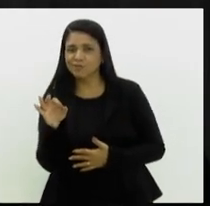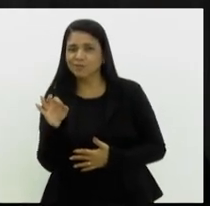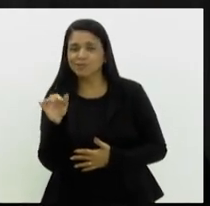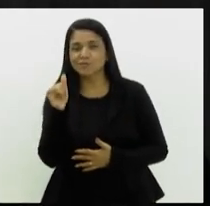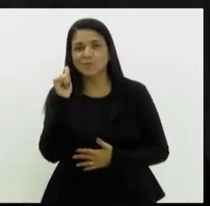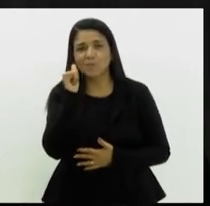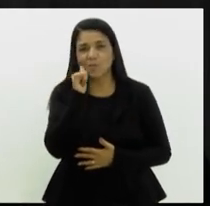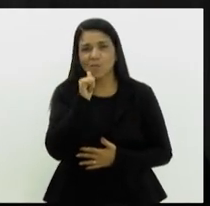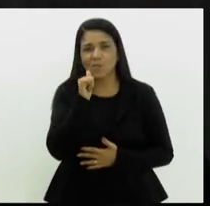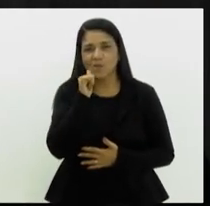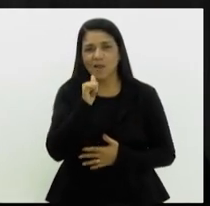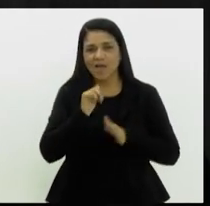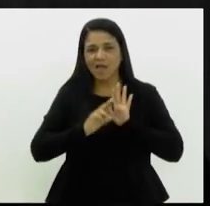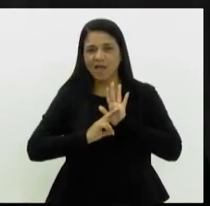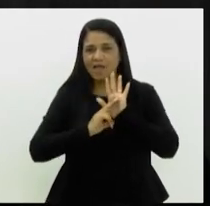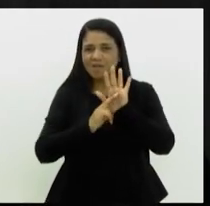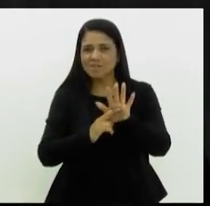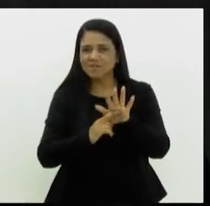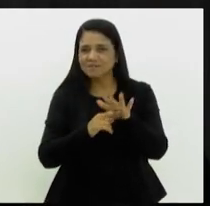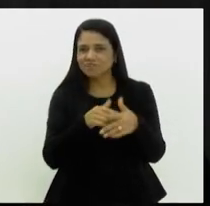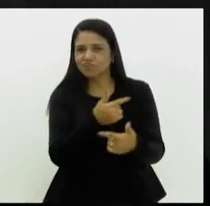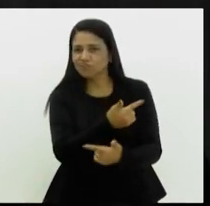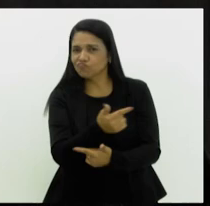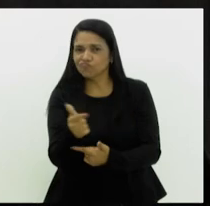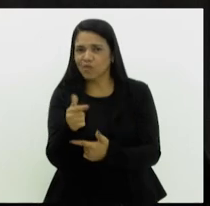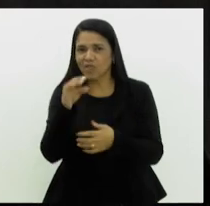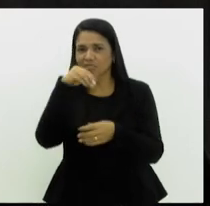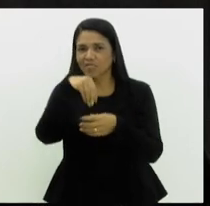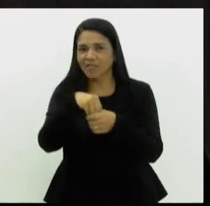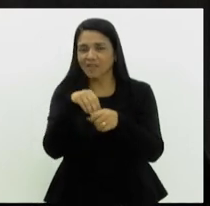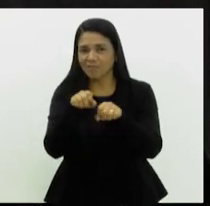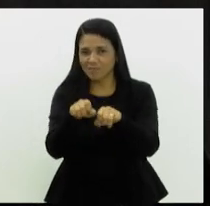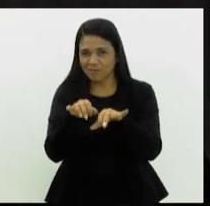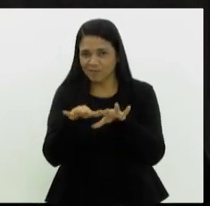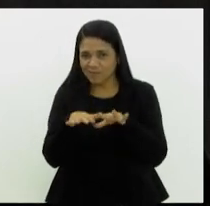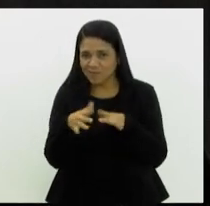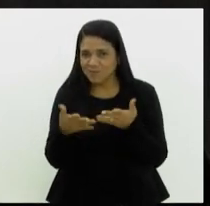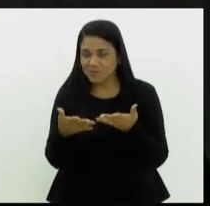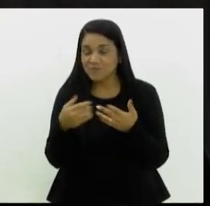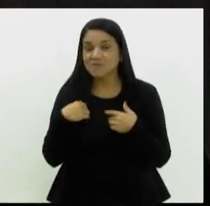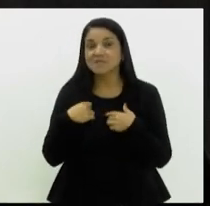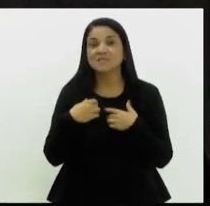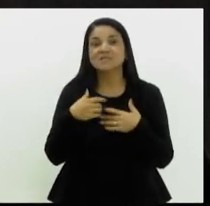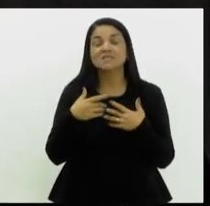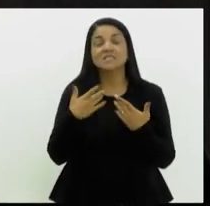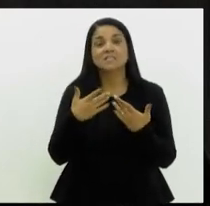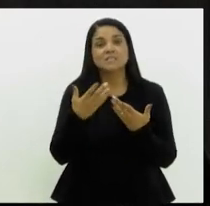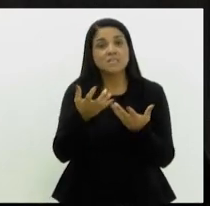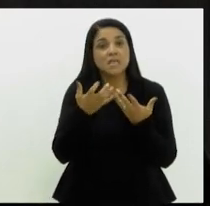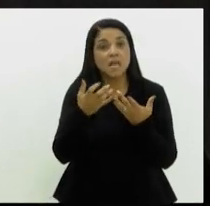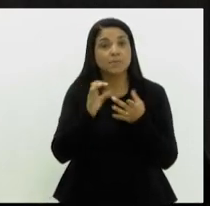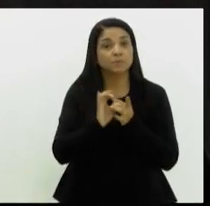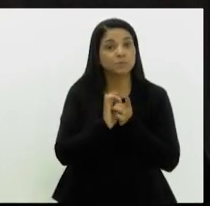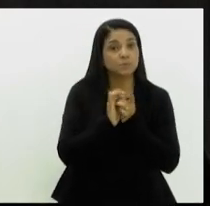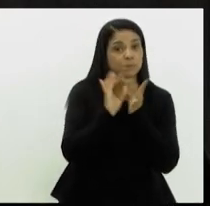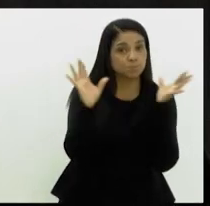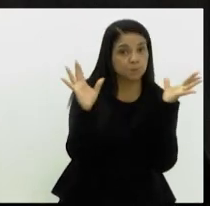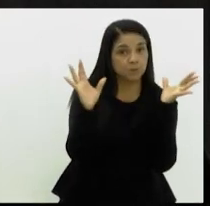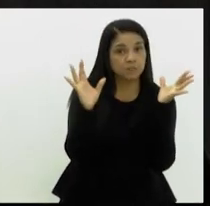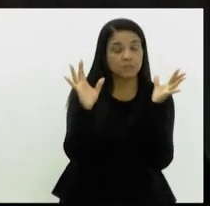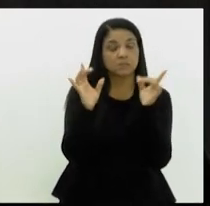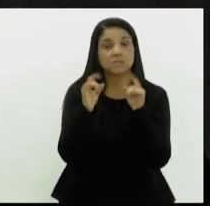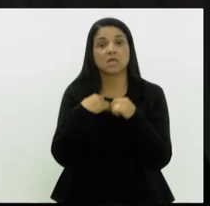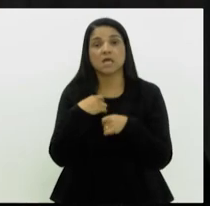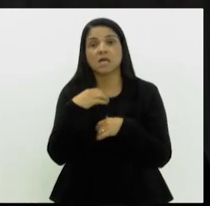mulheres representantes dentro do parlamento? Então, se nós buscamos a democracia, se nós buscamos